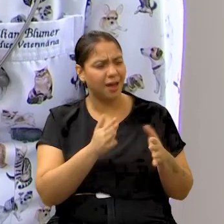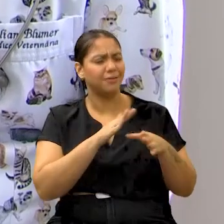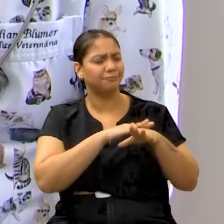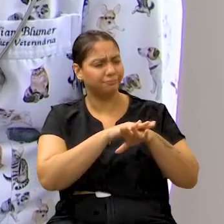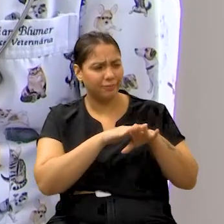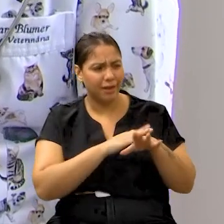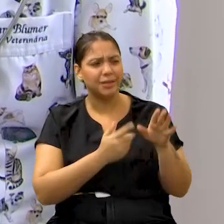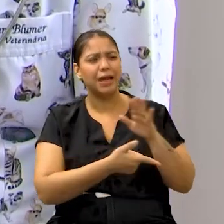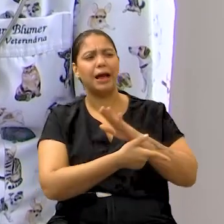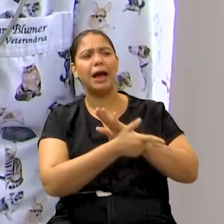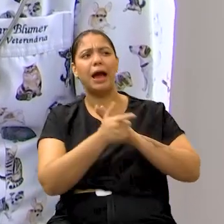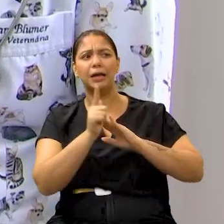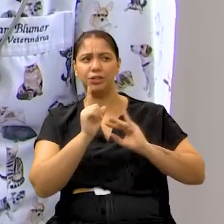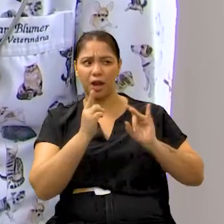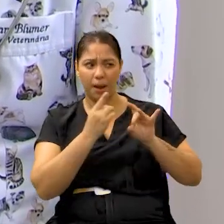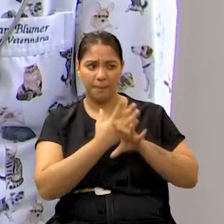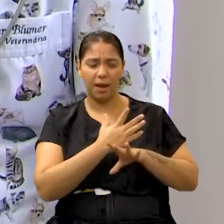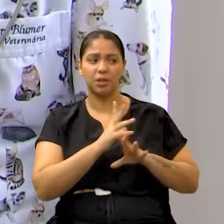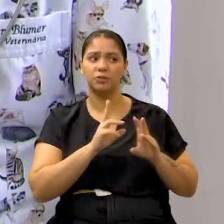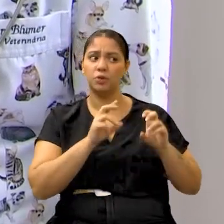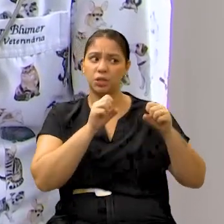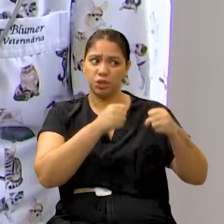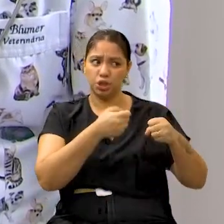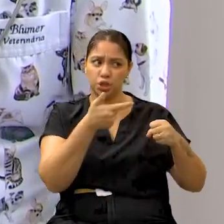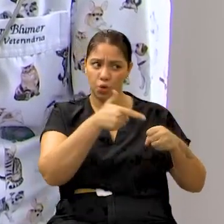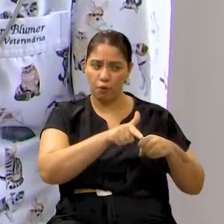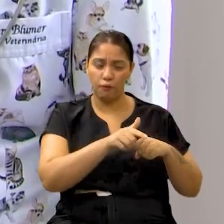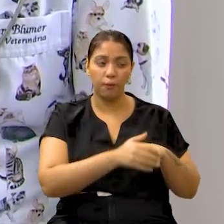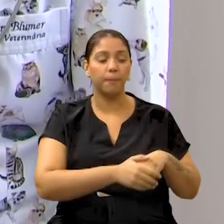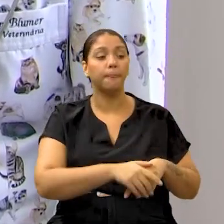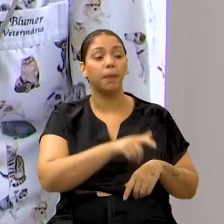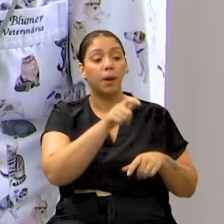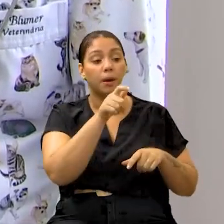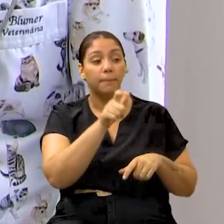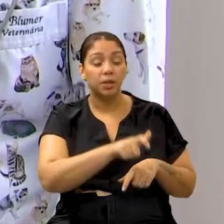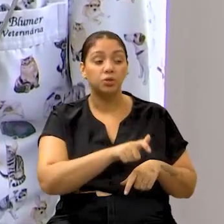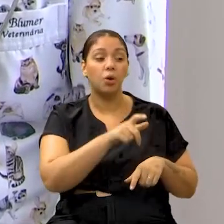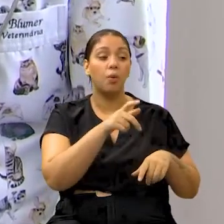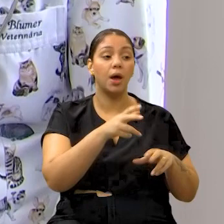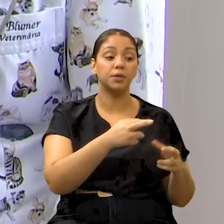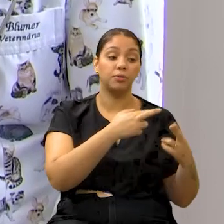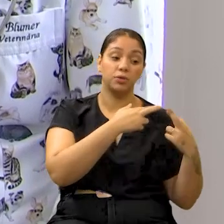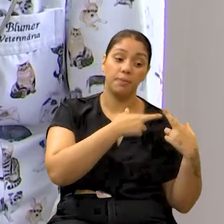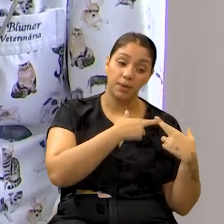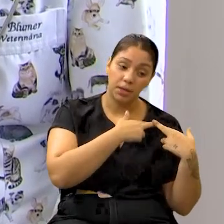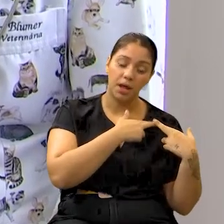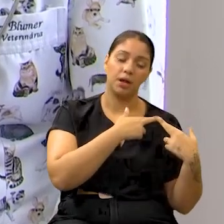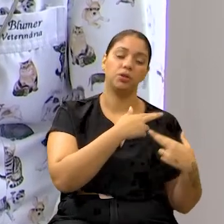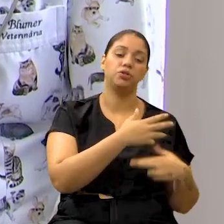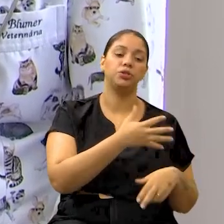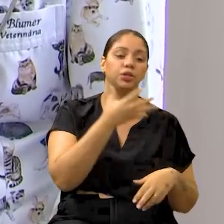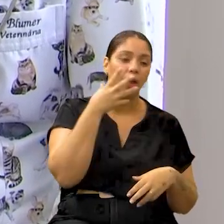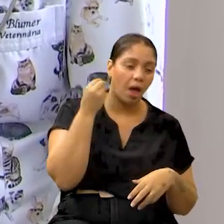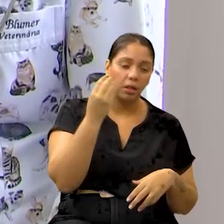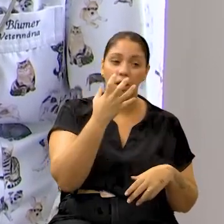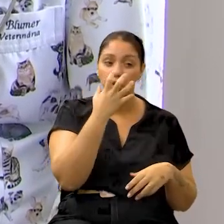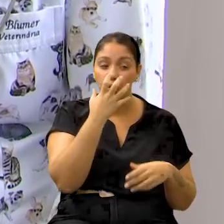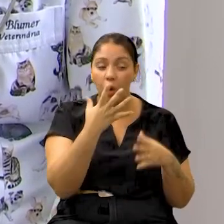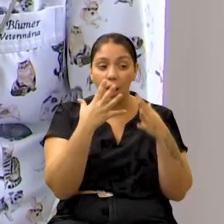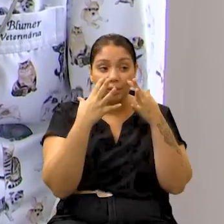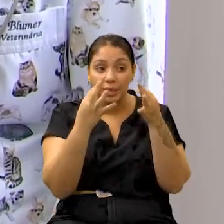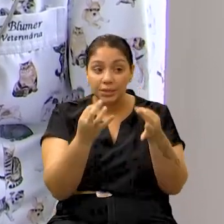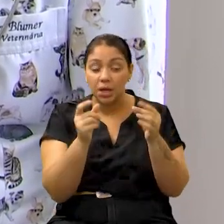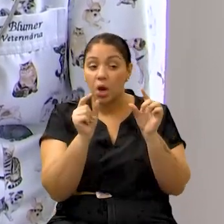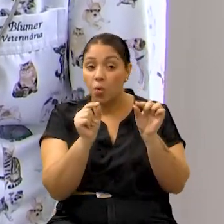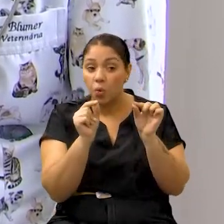falou, mas acho que antes de encerrar, vamos reforçar então. O que o tutor de um gato, de um cachorro deve ficar atento, então? Quais